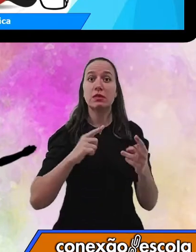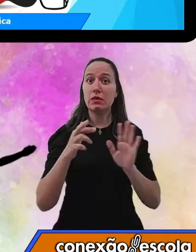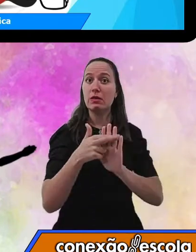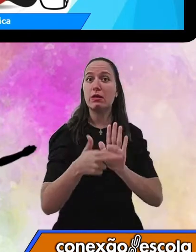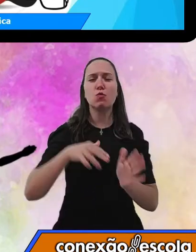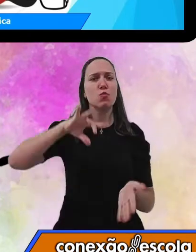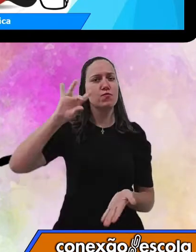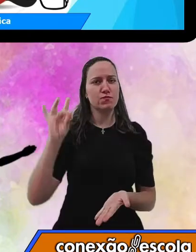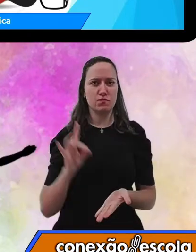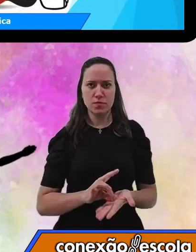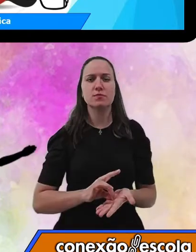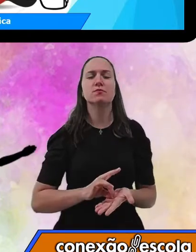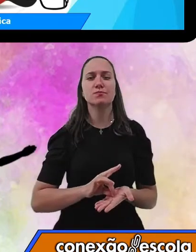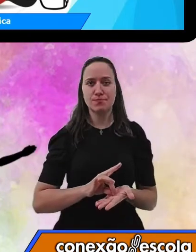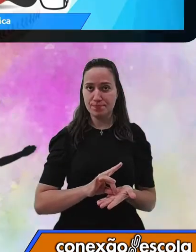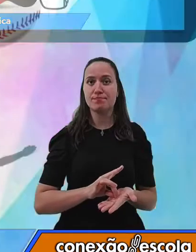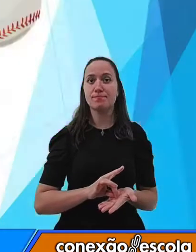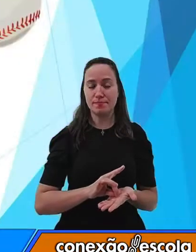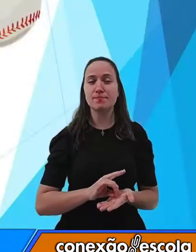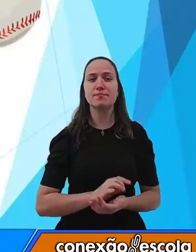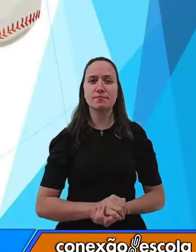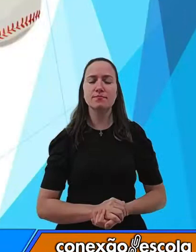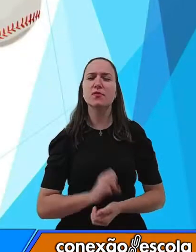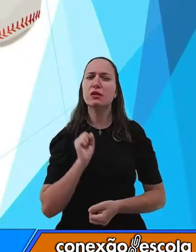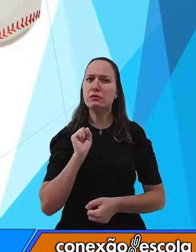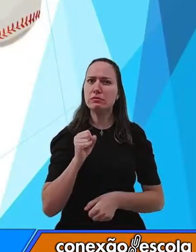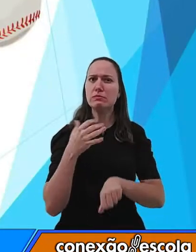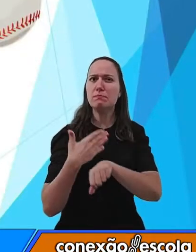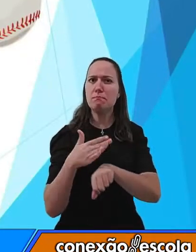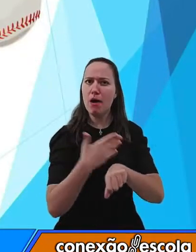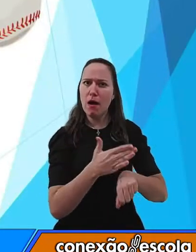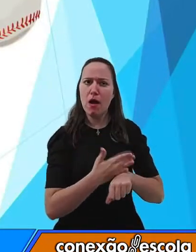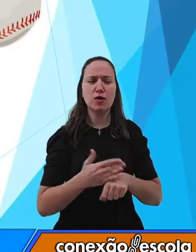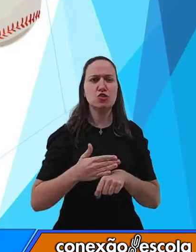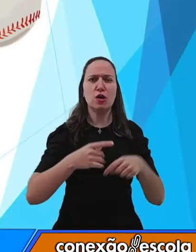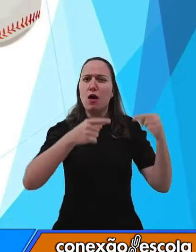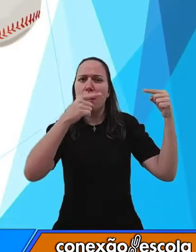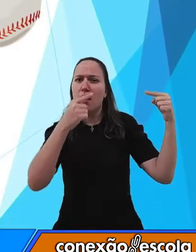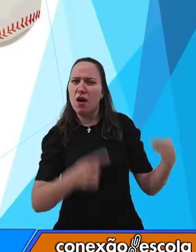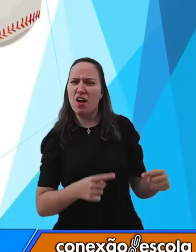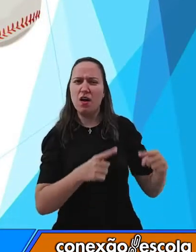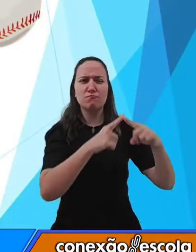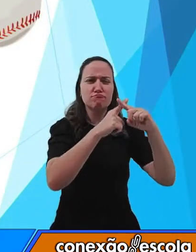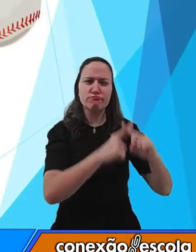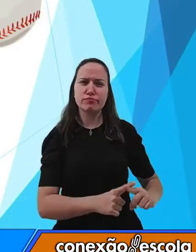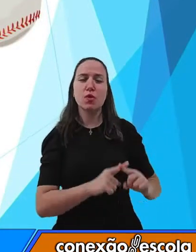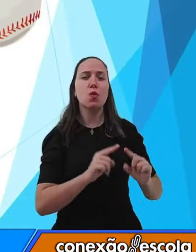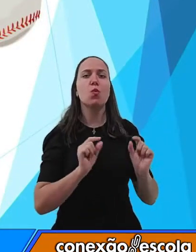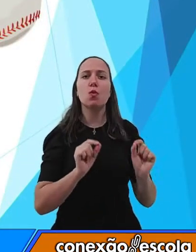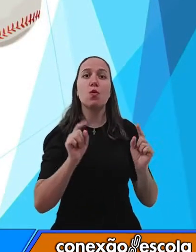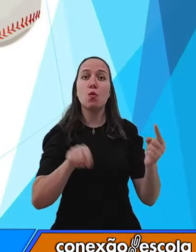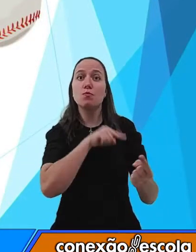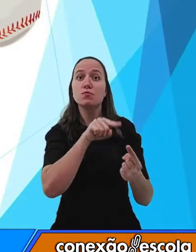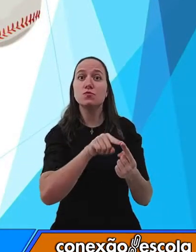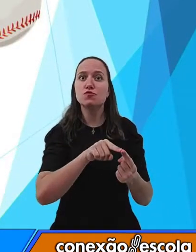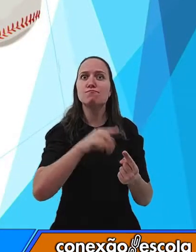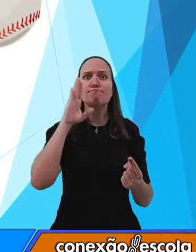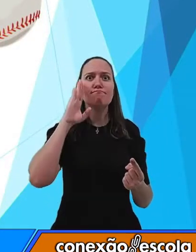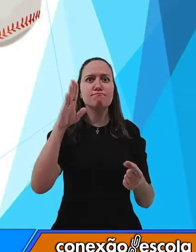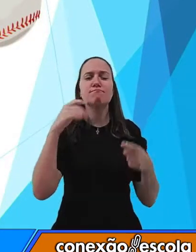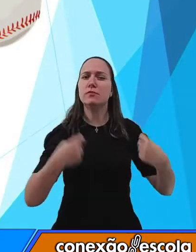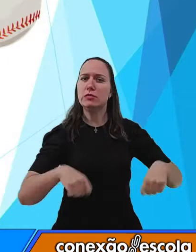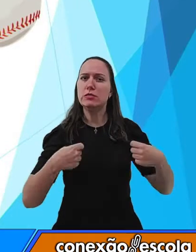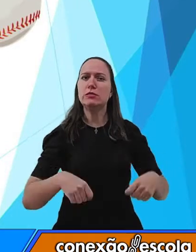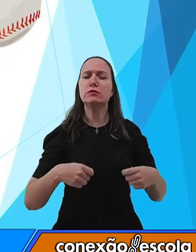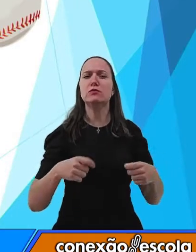oficiais. O fato de uma prática ser competitiva significa que o objetivo principal é a